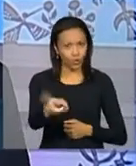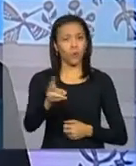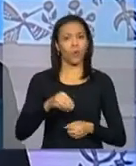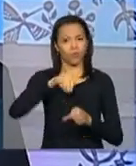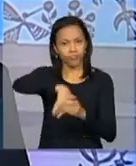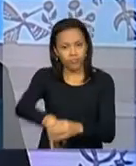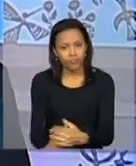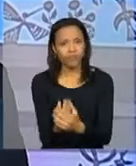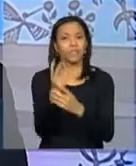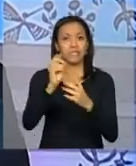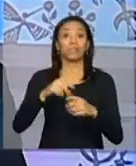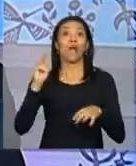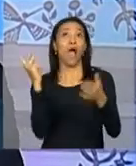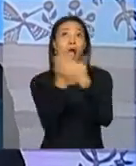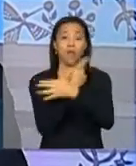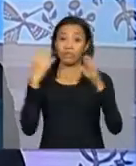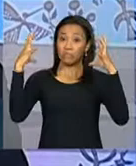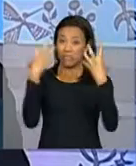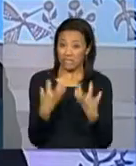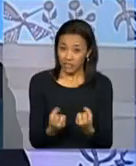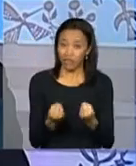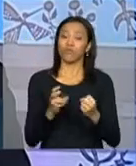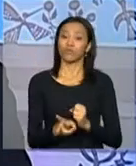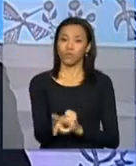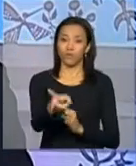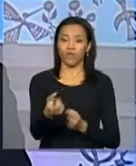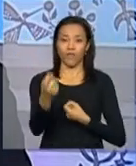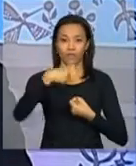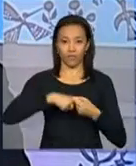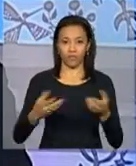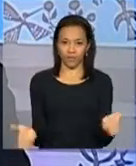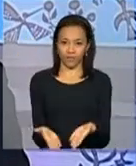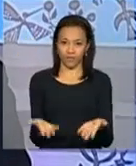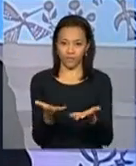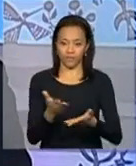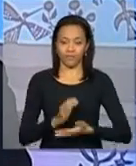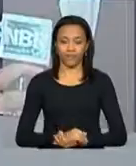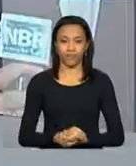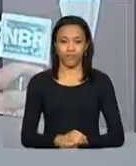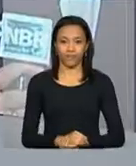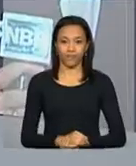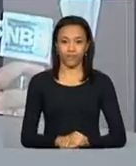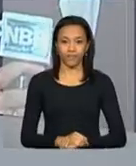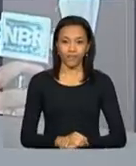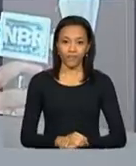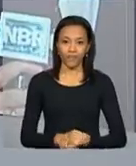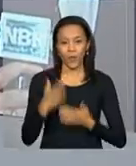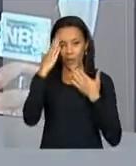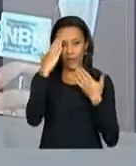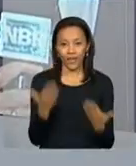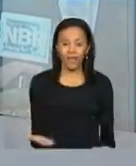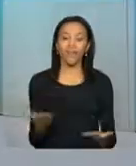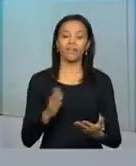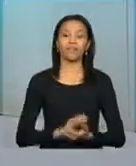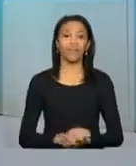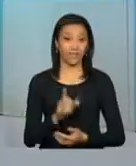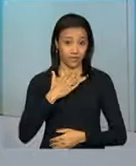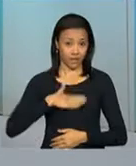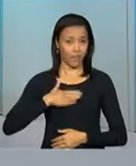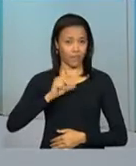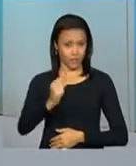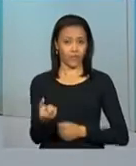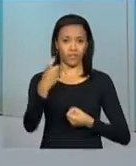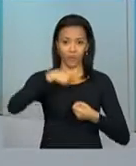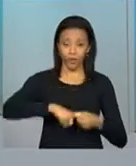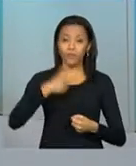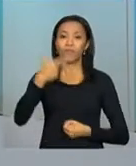forte estiagem como a atual Voltamos com você no estúdio Malu Obrigada Paulo e daqui a pouco a